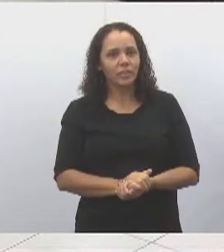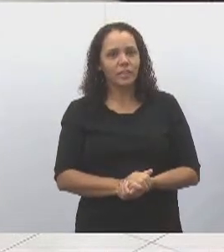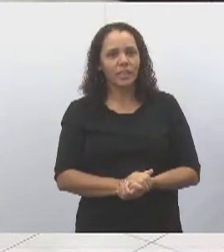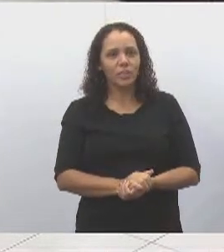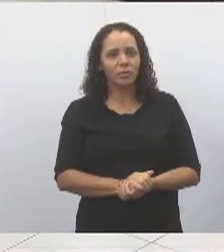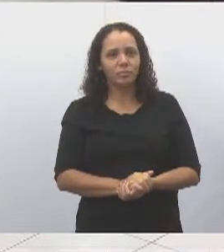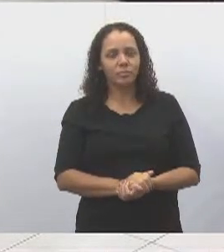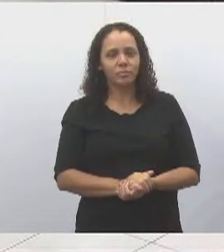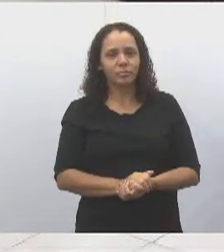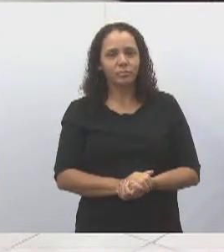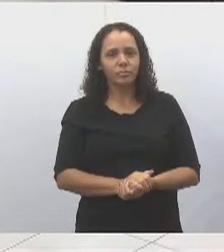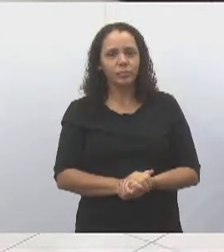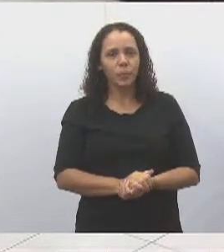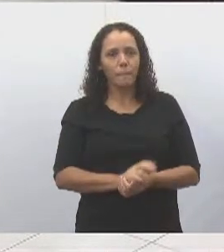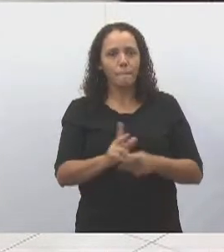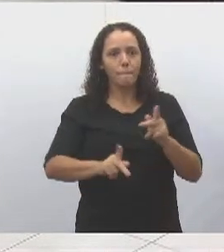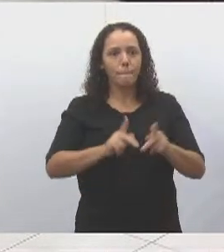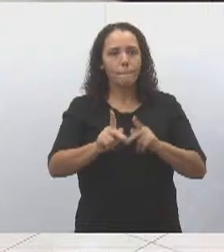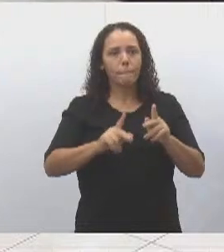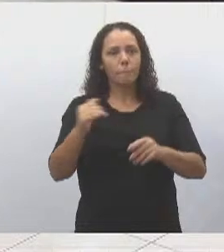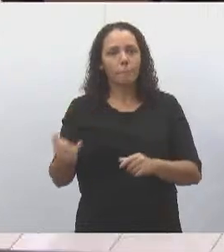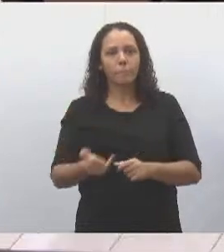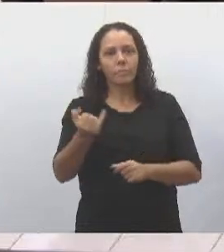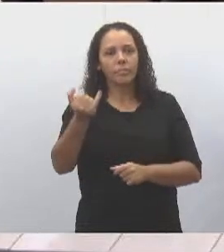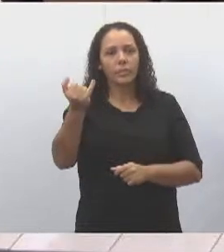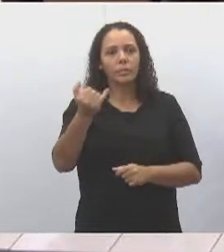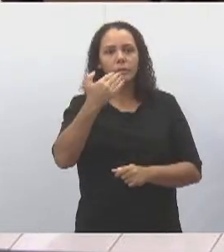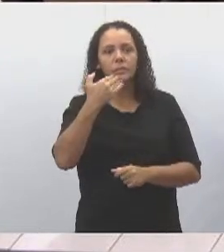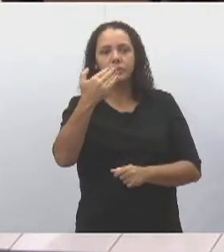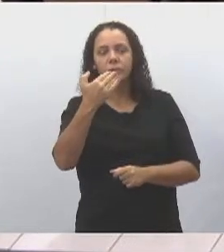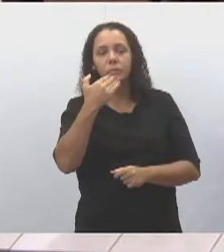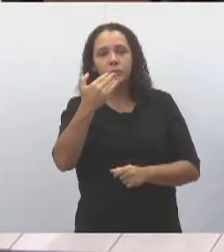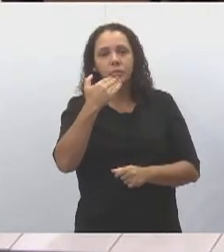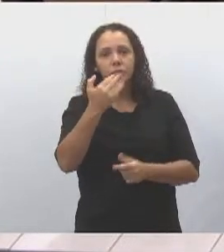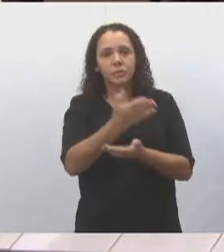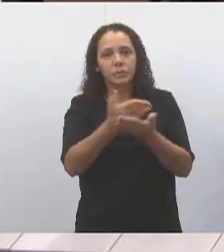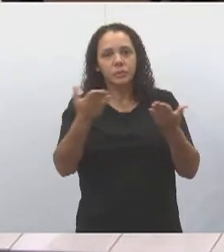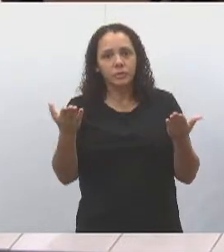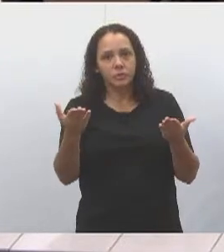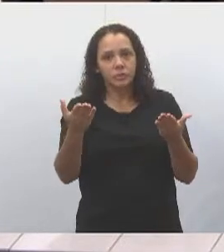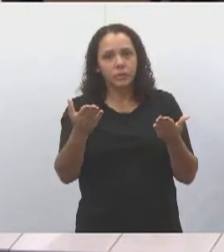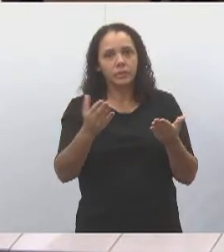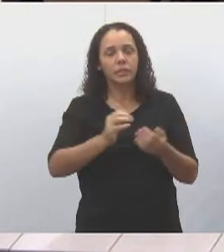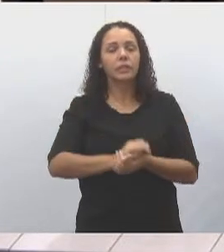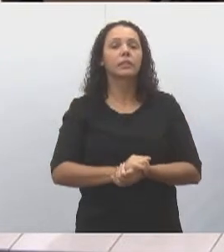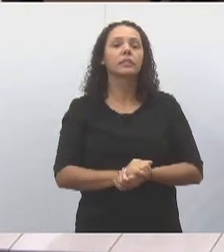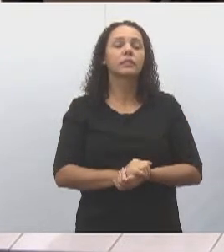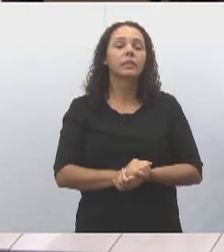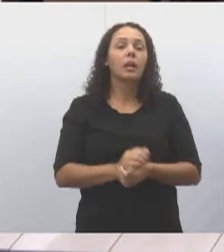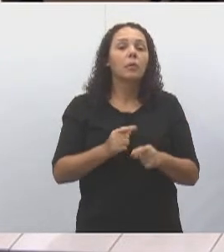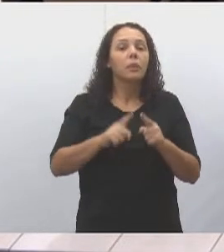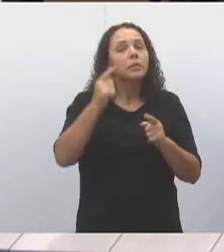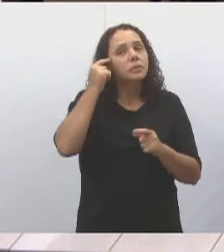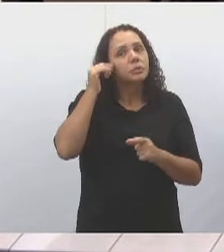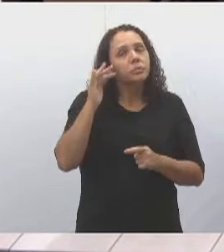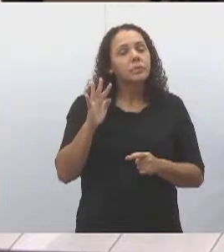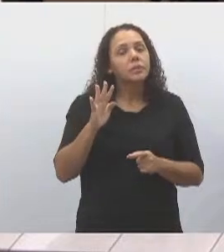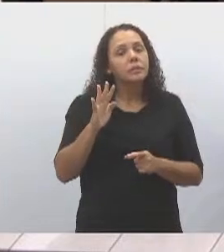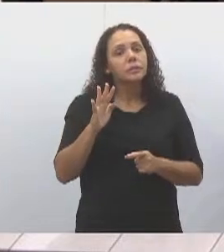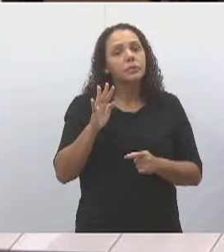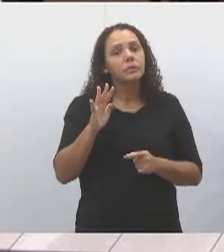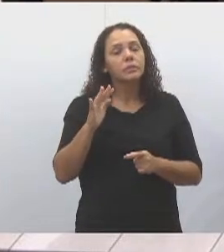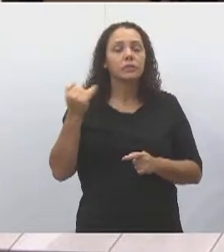estaremos aqui. Pessoal, é importante as reivindicações de vocês, né? Eu acho que